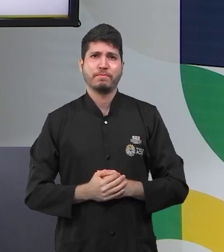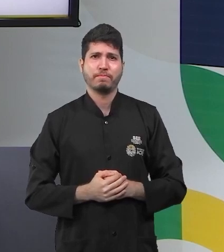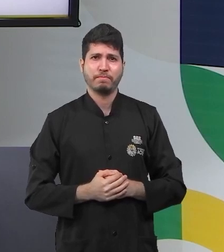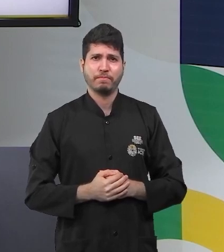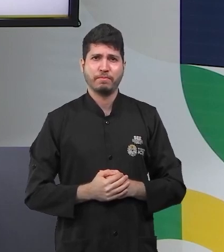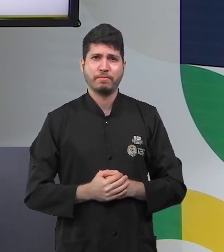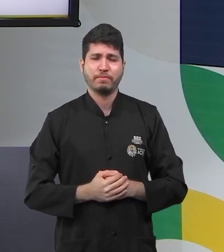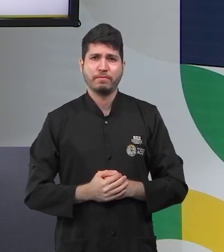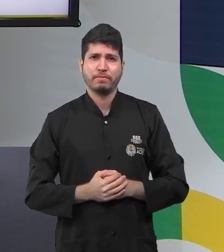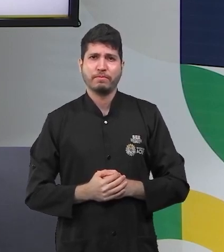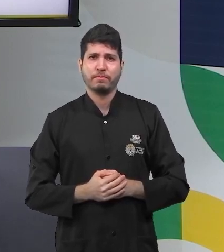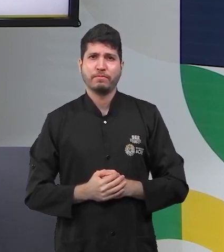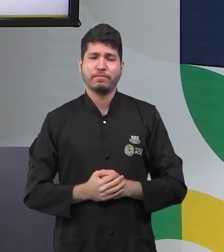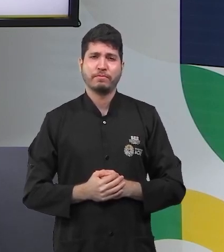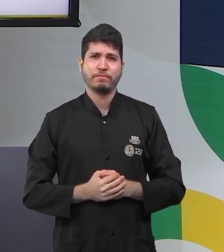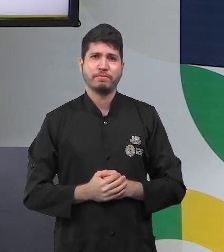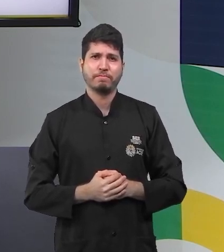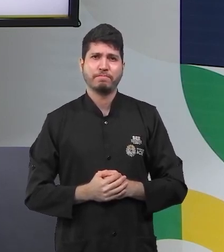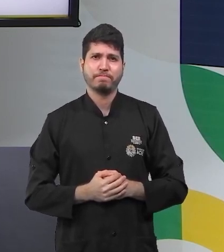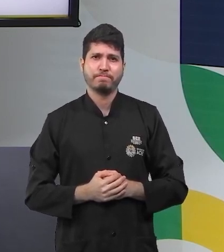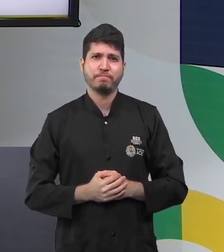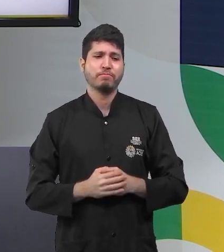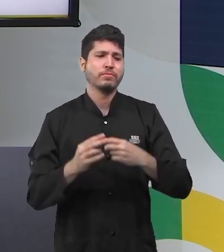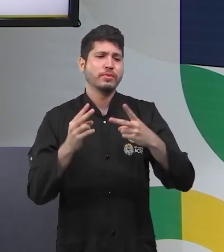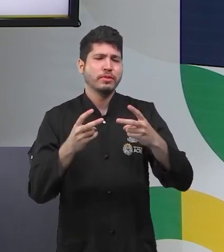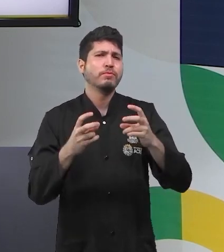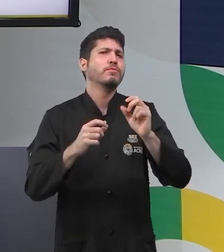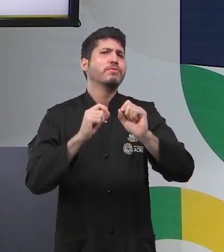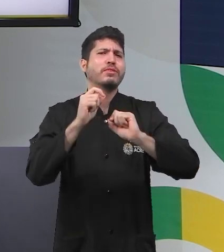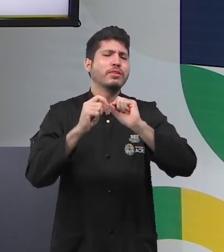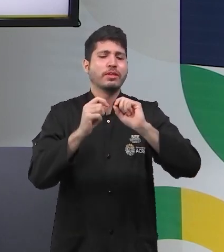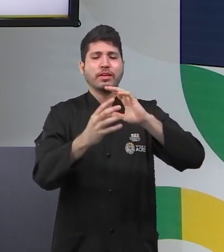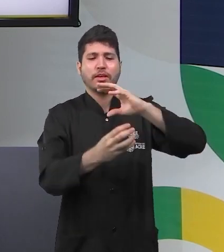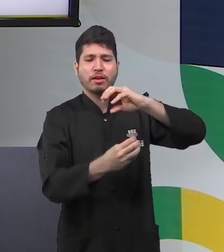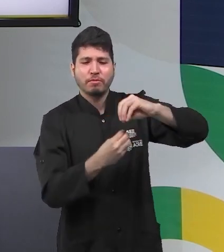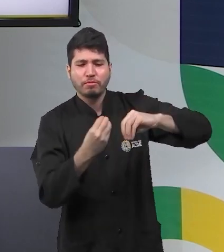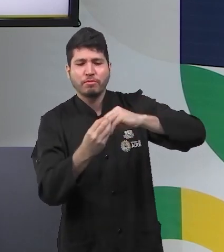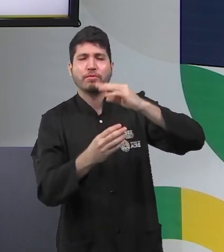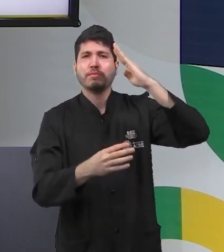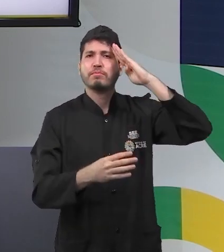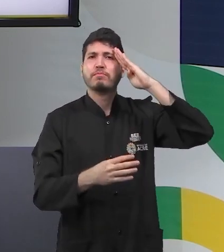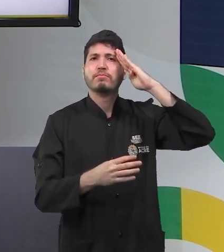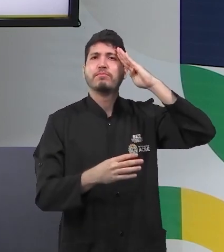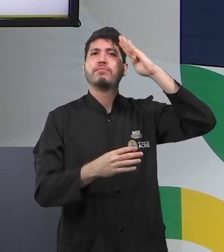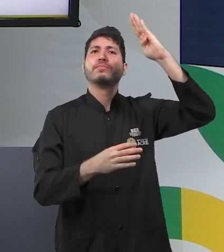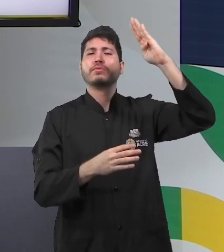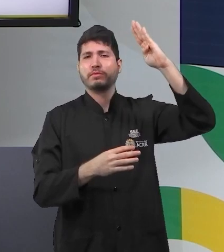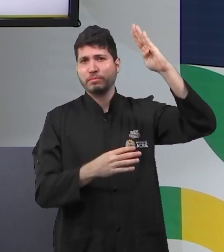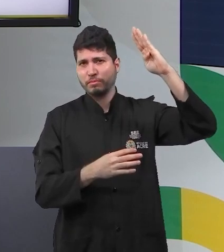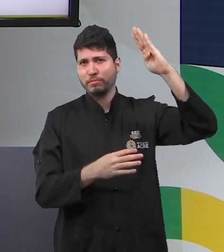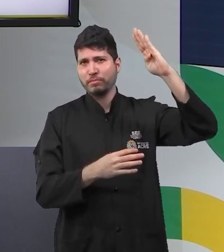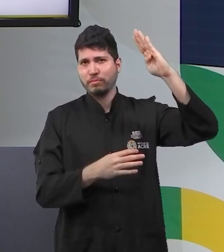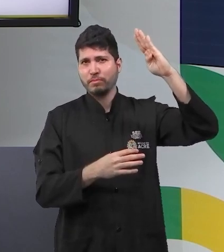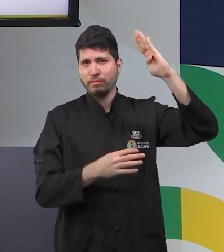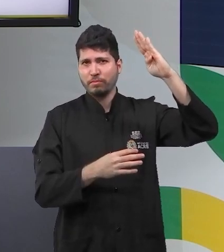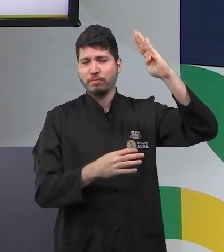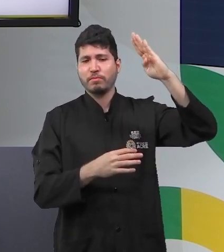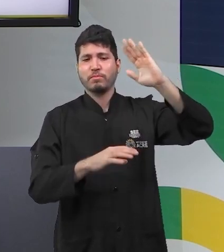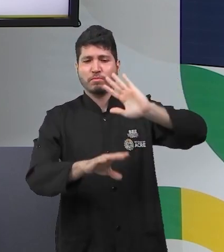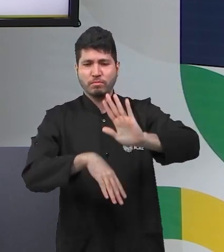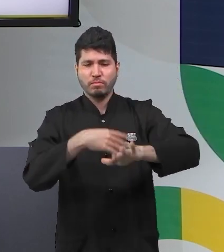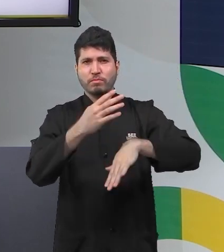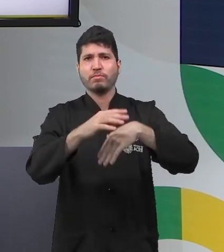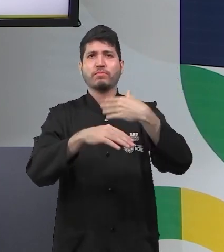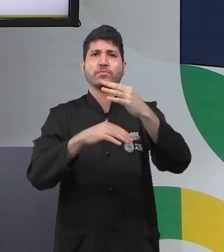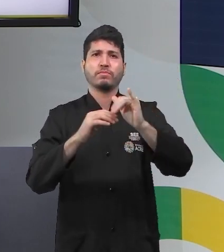compreende no final das contas. Que a mistura foi o principal componente da composição, da construção